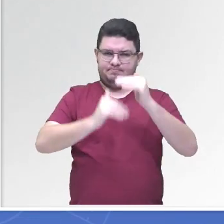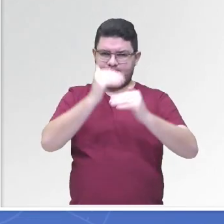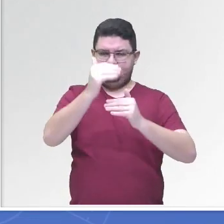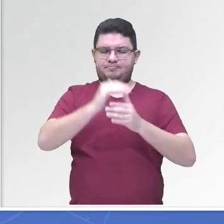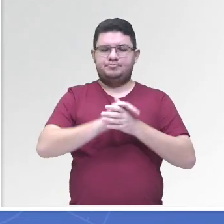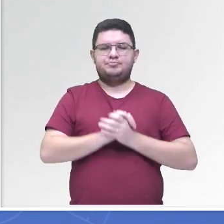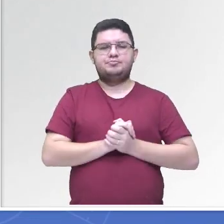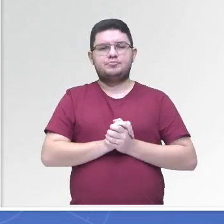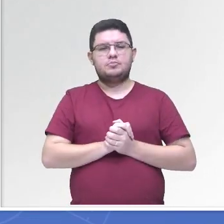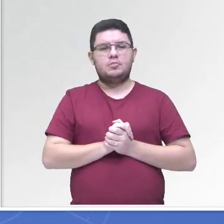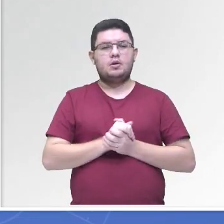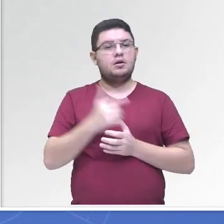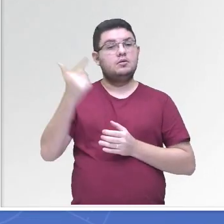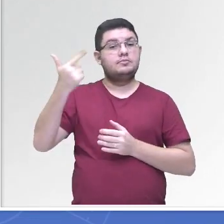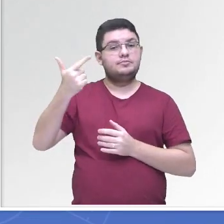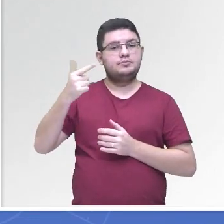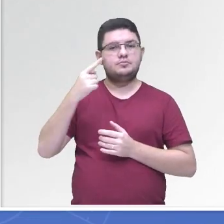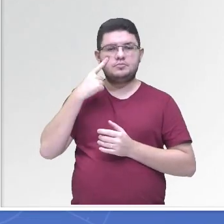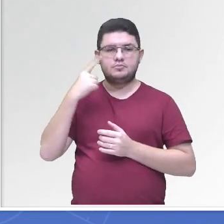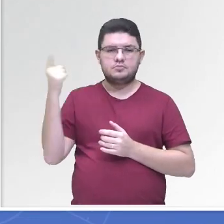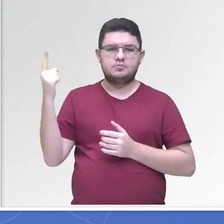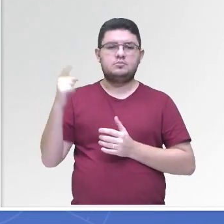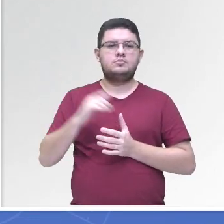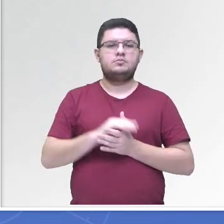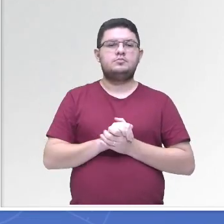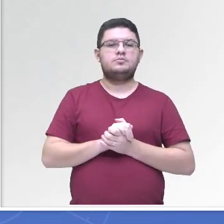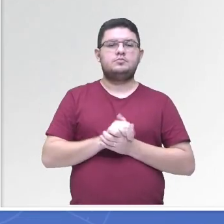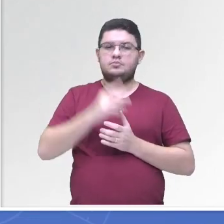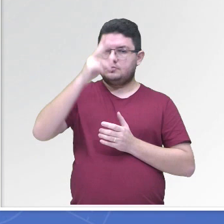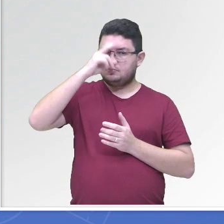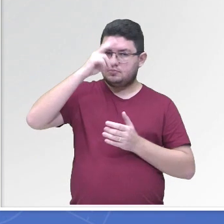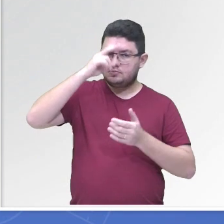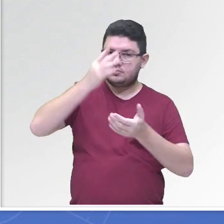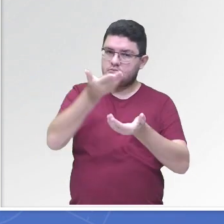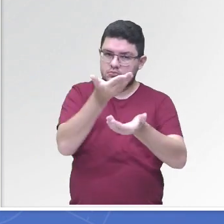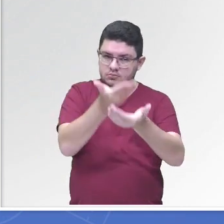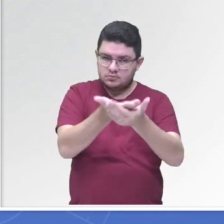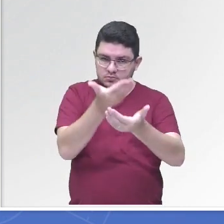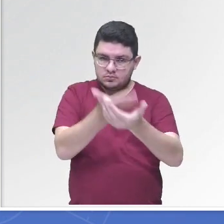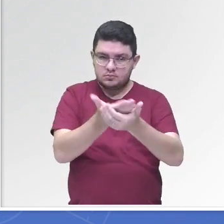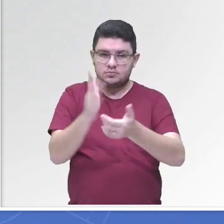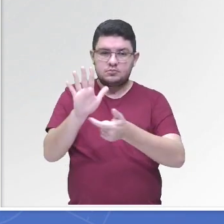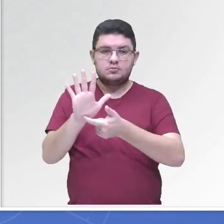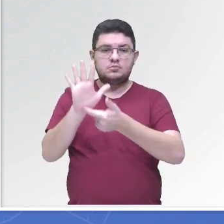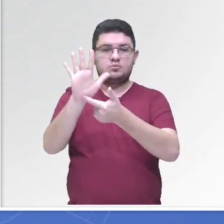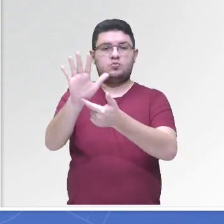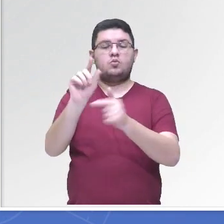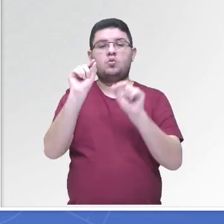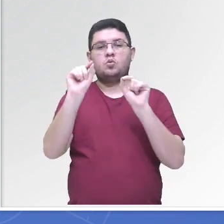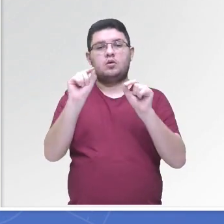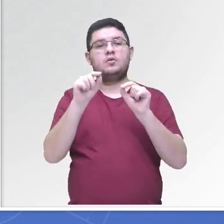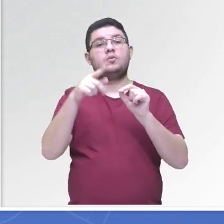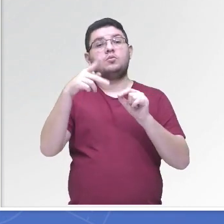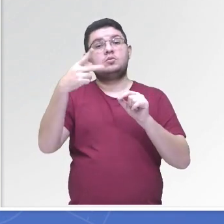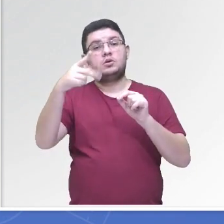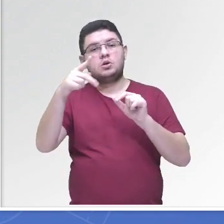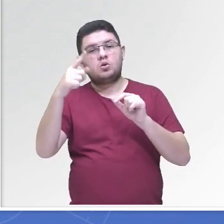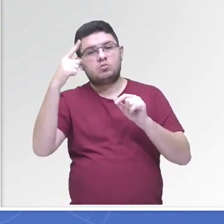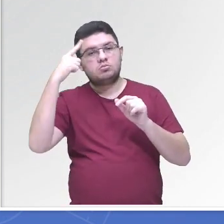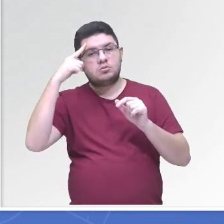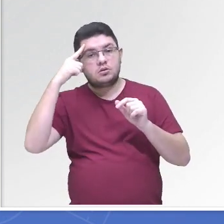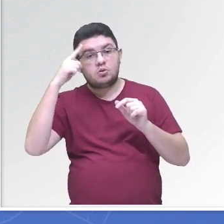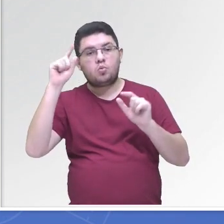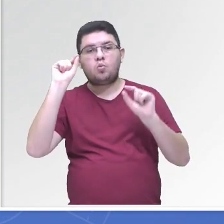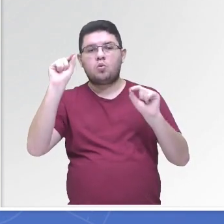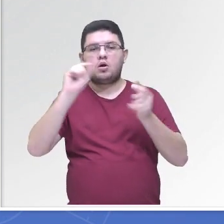só. Baseado no que foi apresentado na aula, o que você compreende por química orgânica? E aí eu acho que